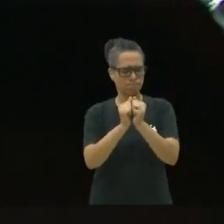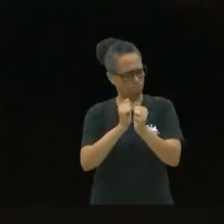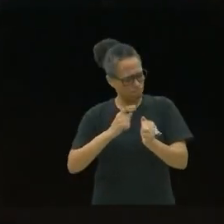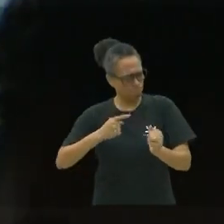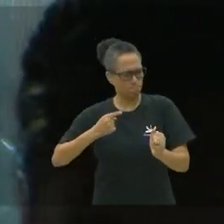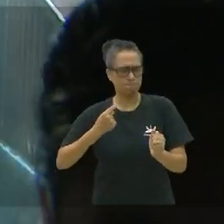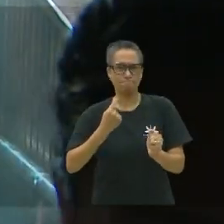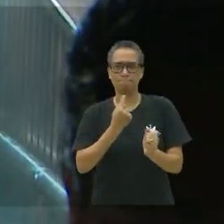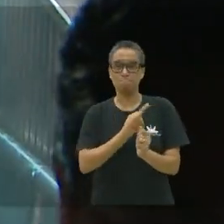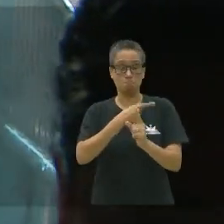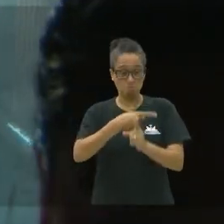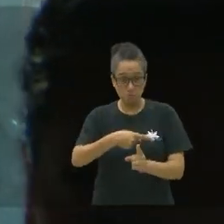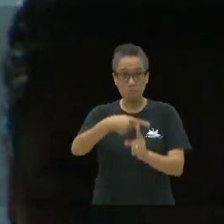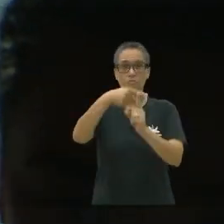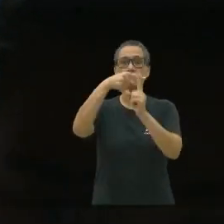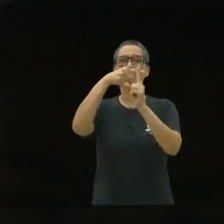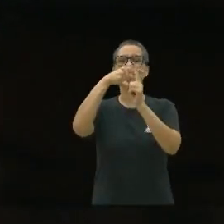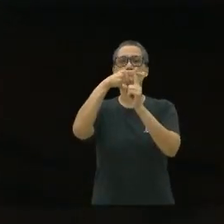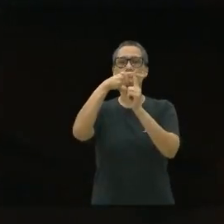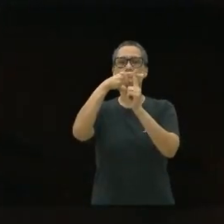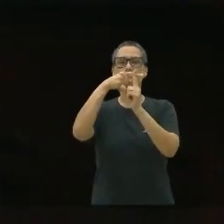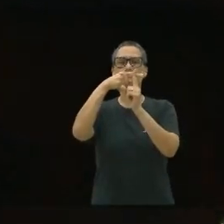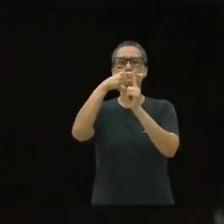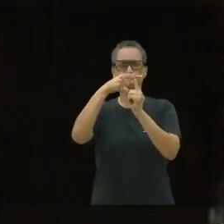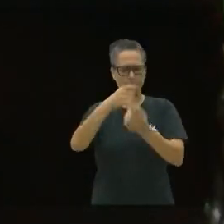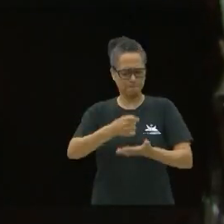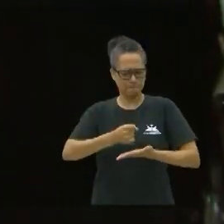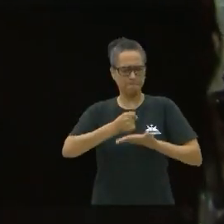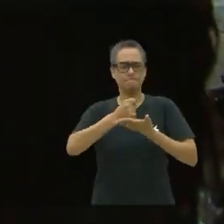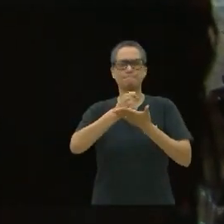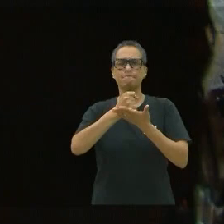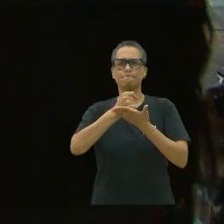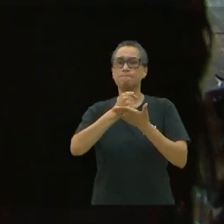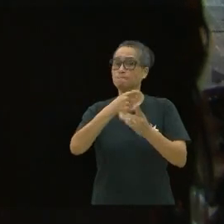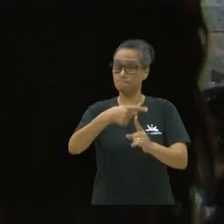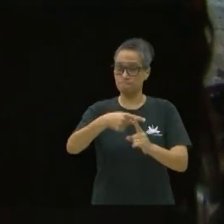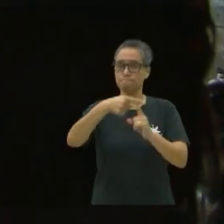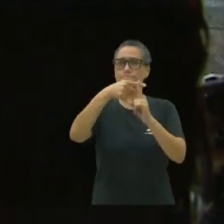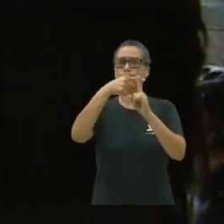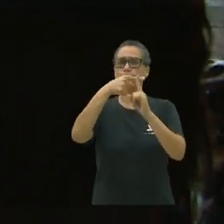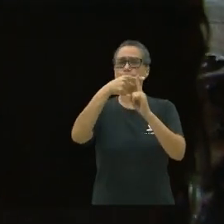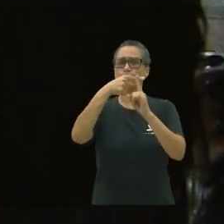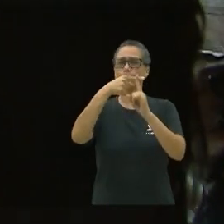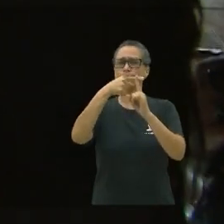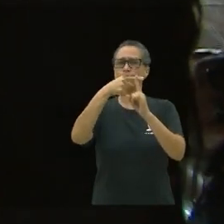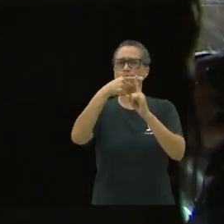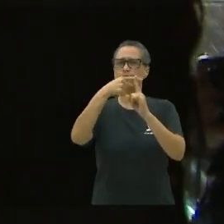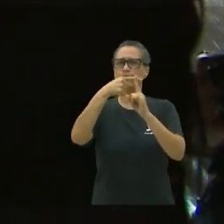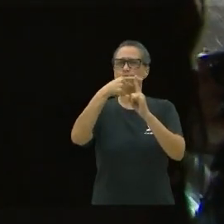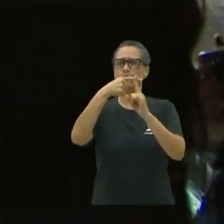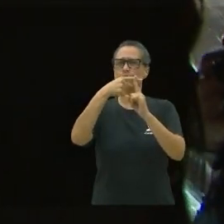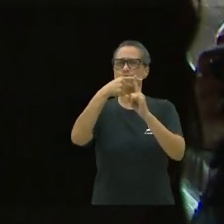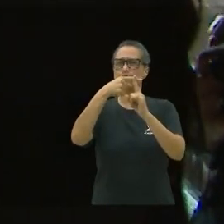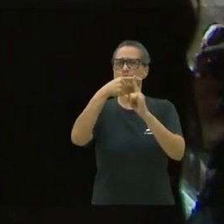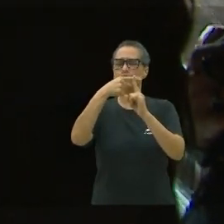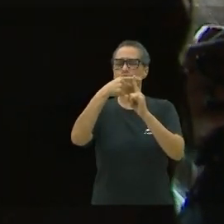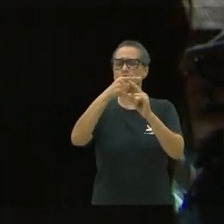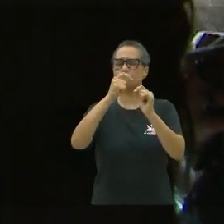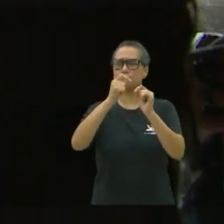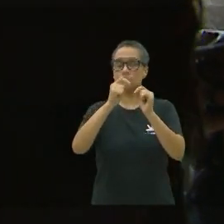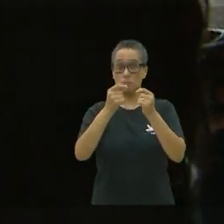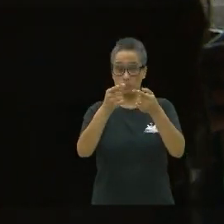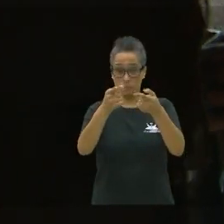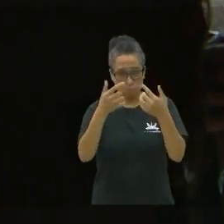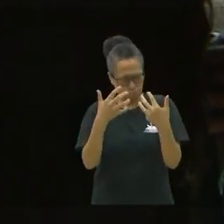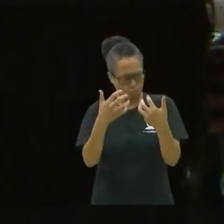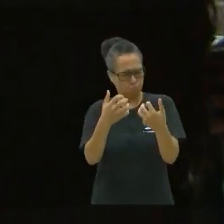a cruz salvadora, a cruz redentora. Você vai se lançando nas santas